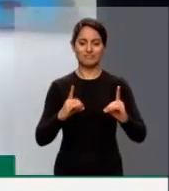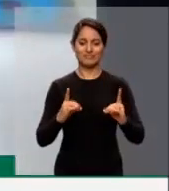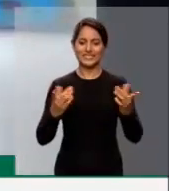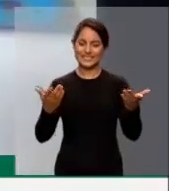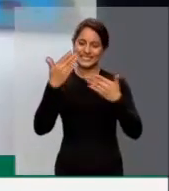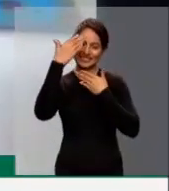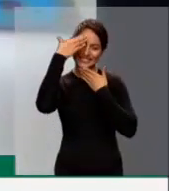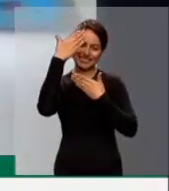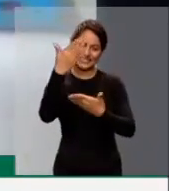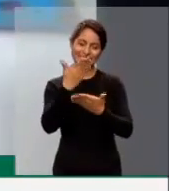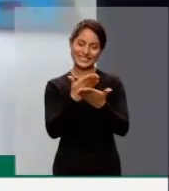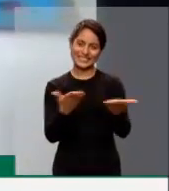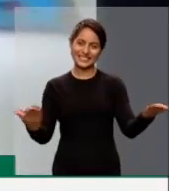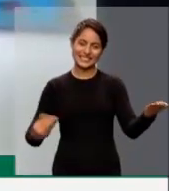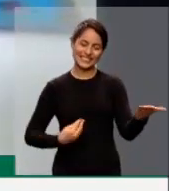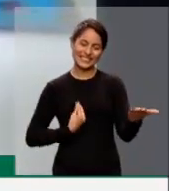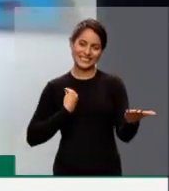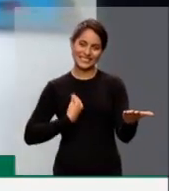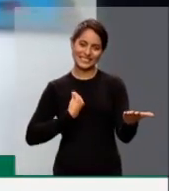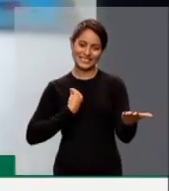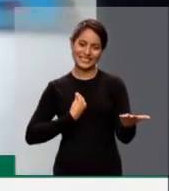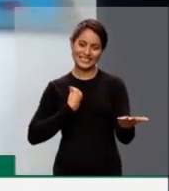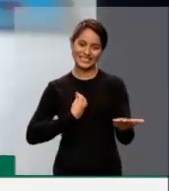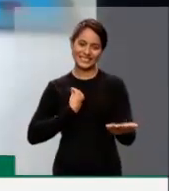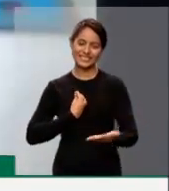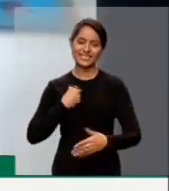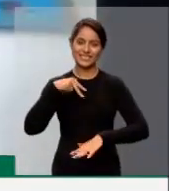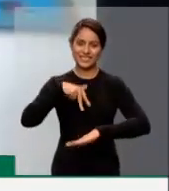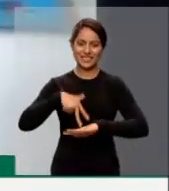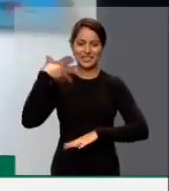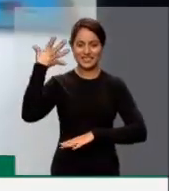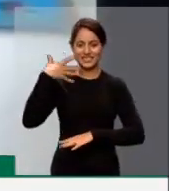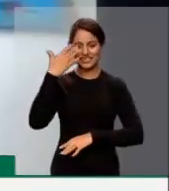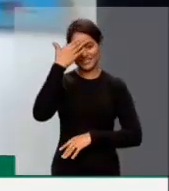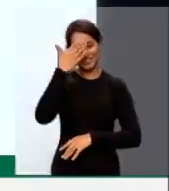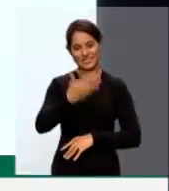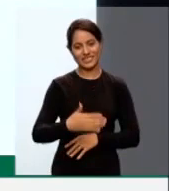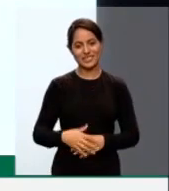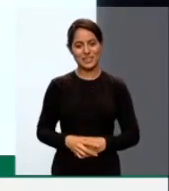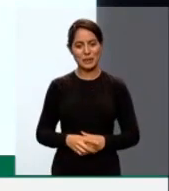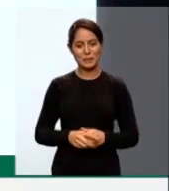já a participação aqui nesse importante debate.